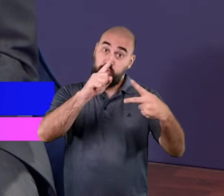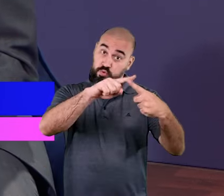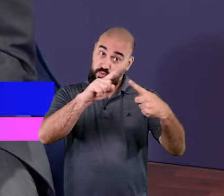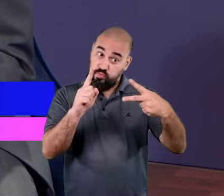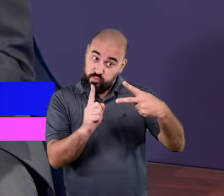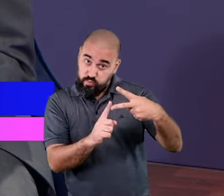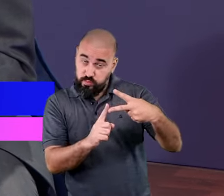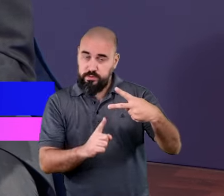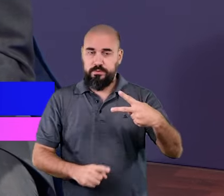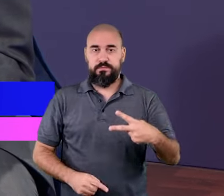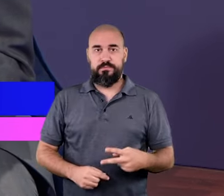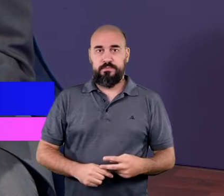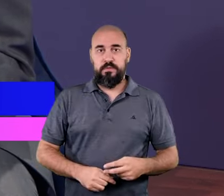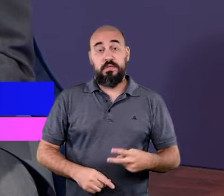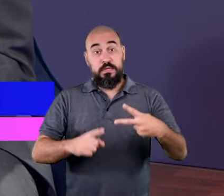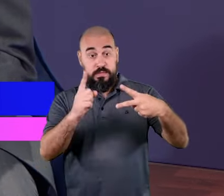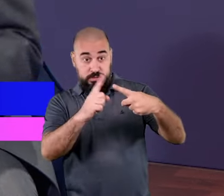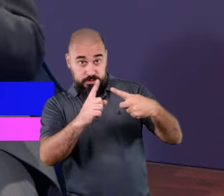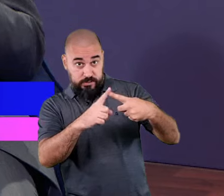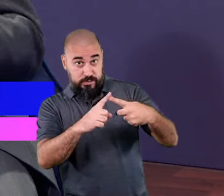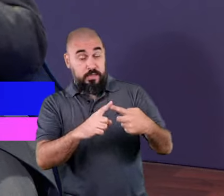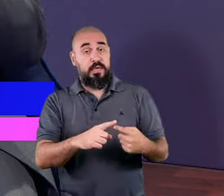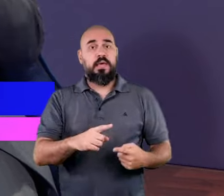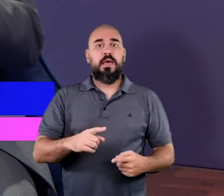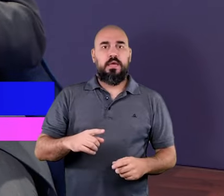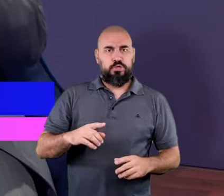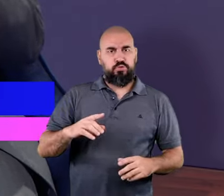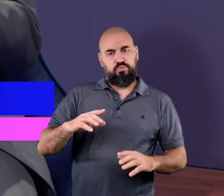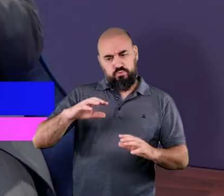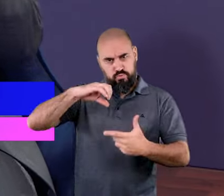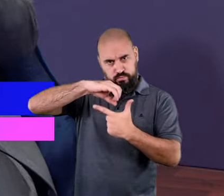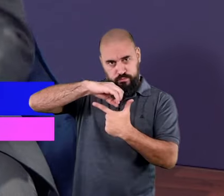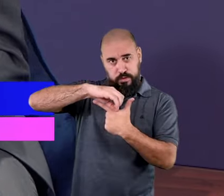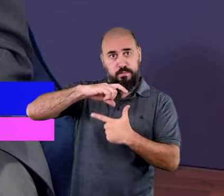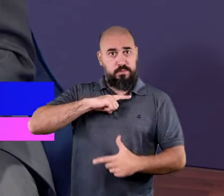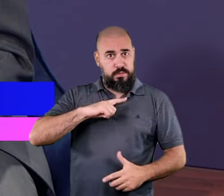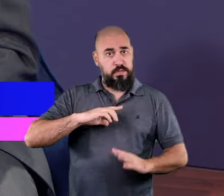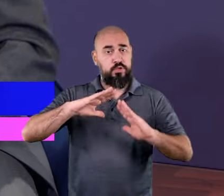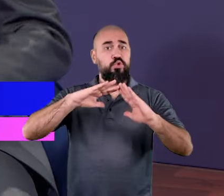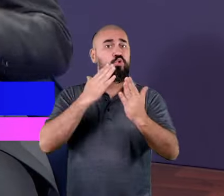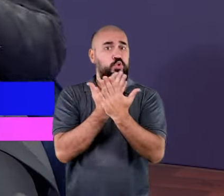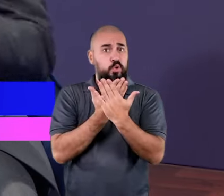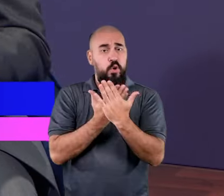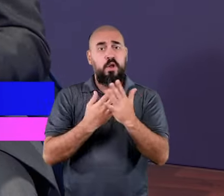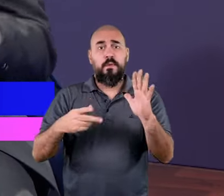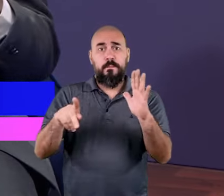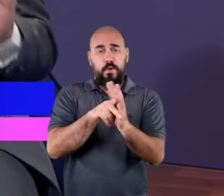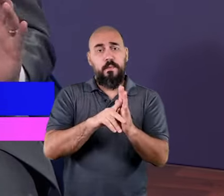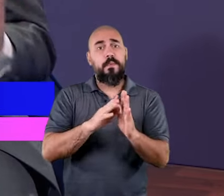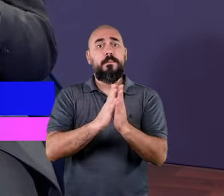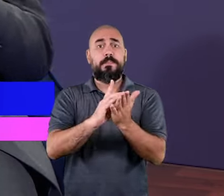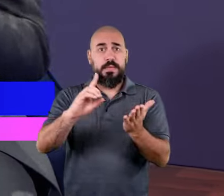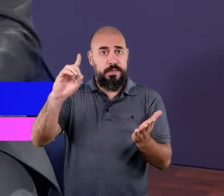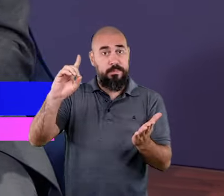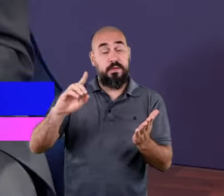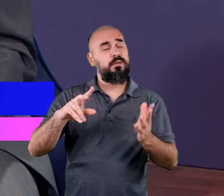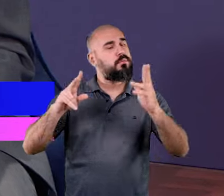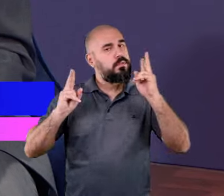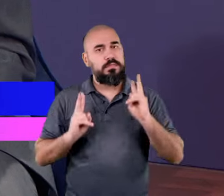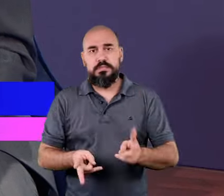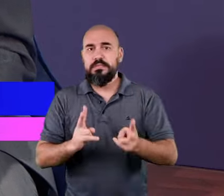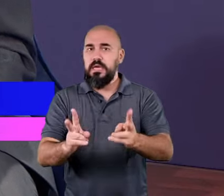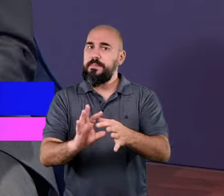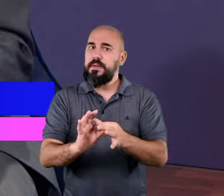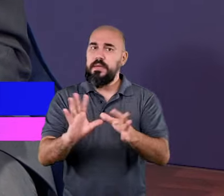Primeiro, a Novo Tempo tem a melhor e maior escola bíblica do mundo e está sempre com matrículas